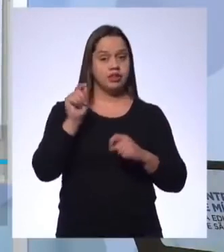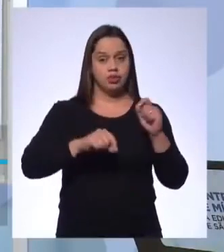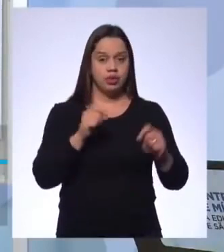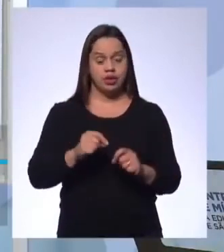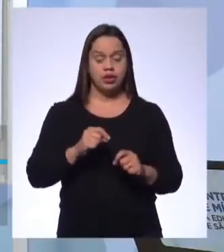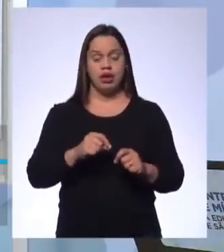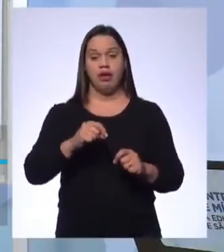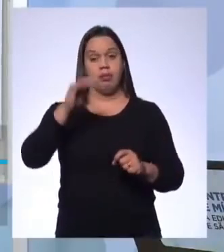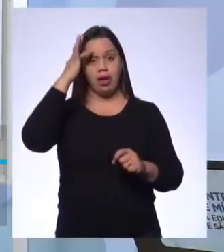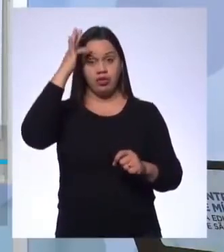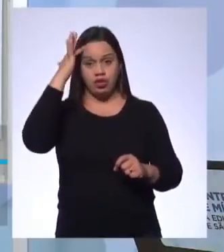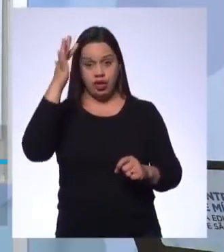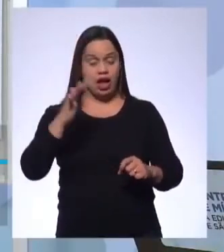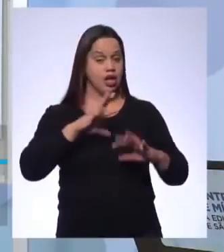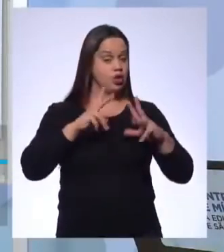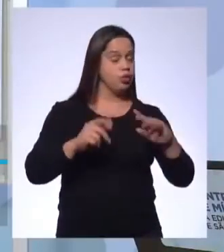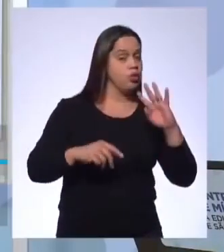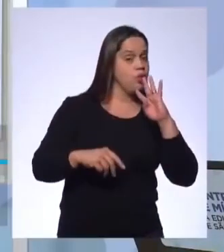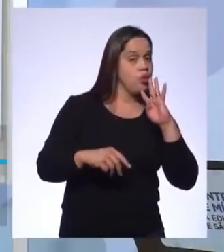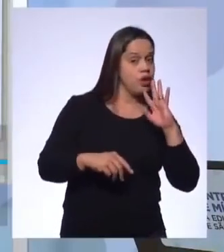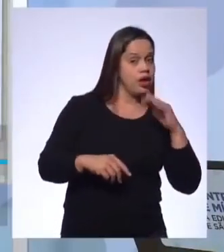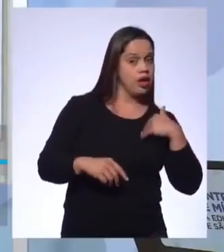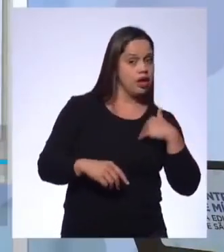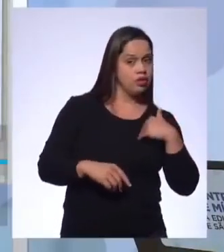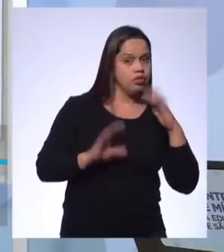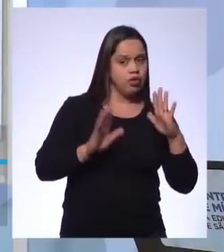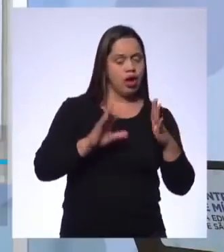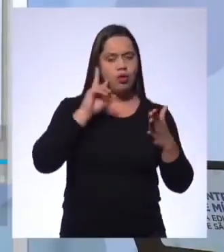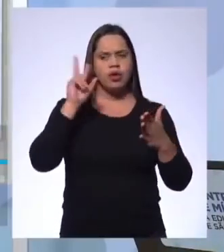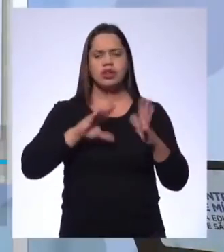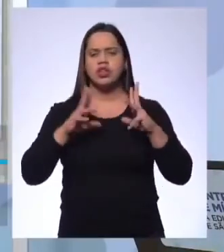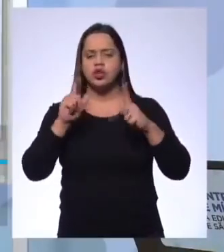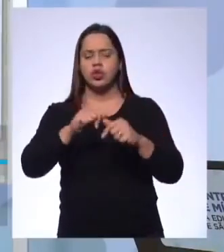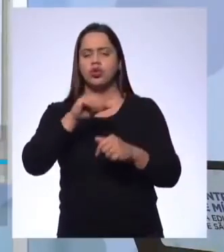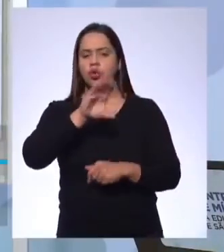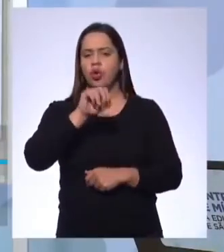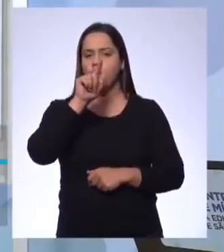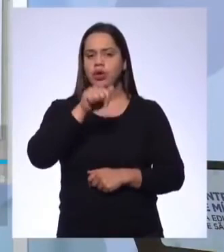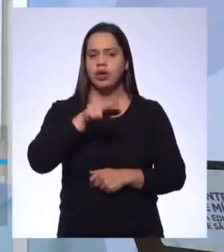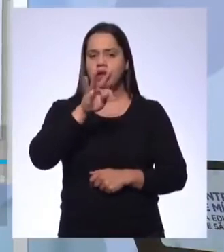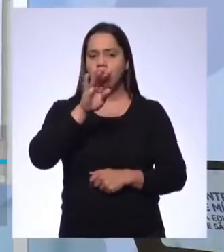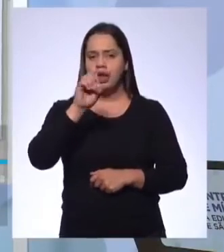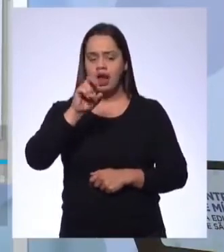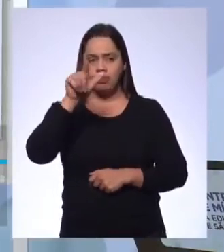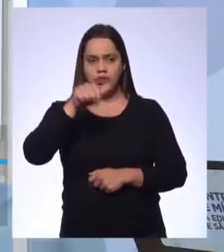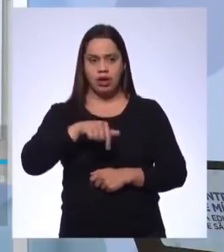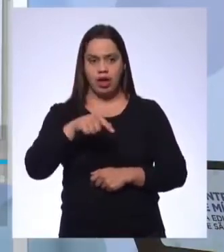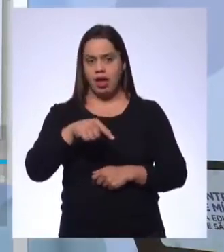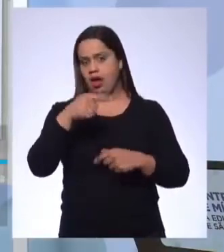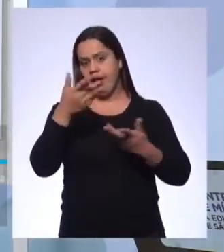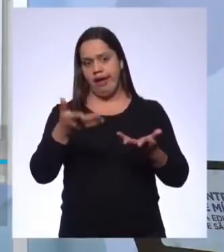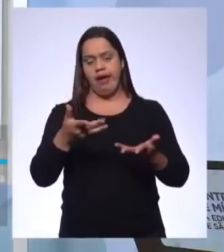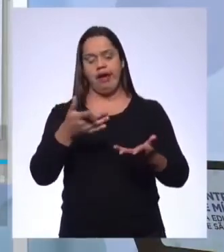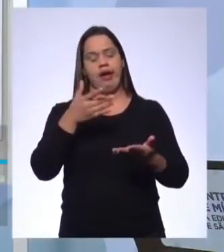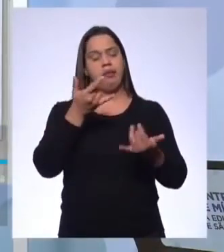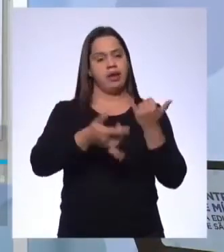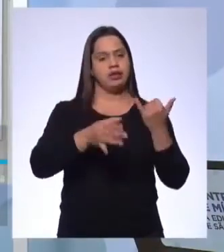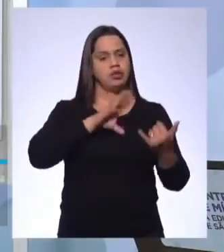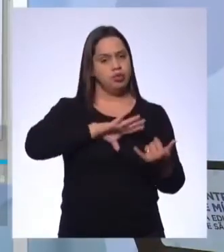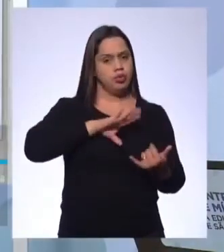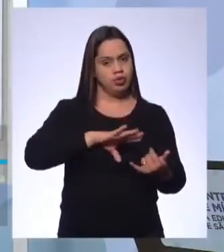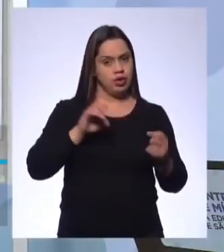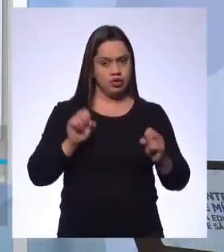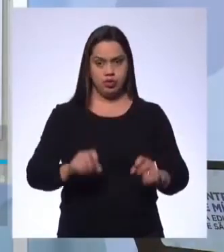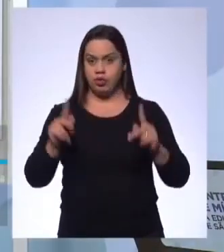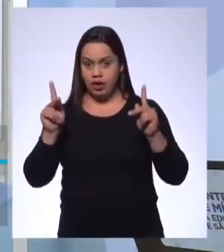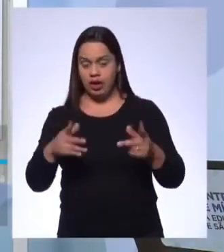de mundo. Conheci o cognato e conheci a palavra def, que está sempre aí nos textos, ok? Então, agora,